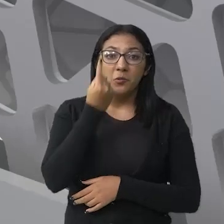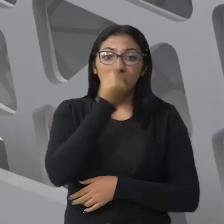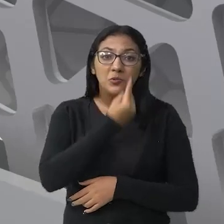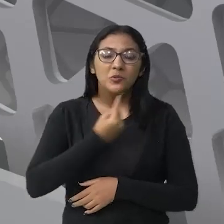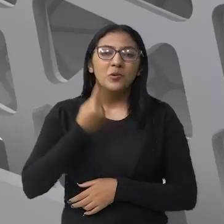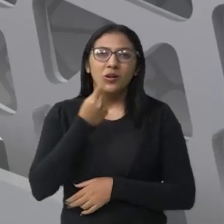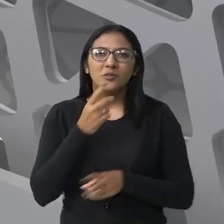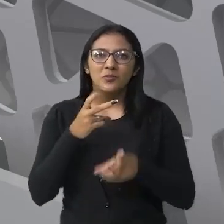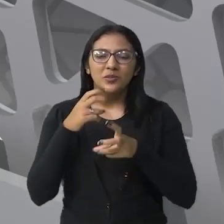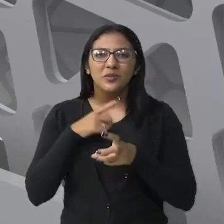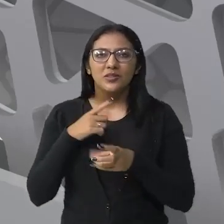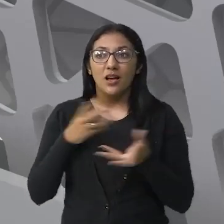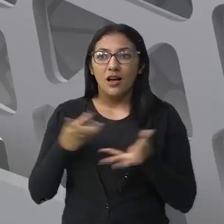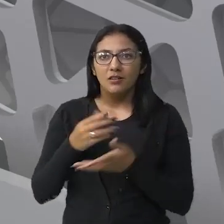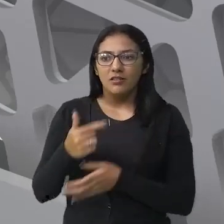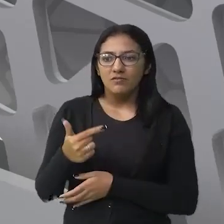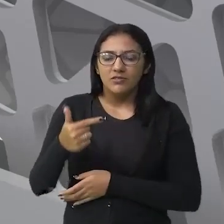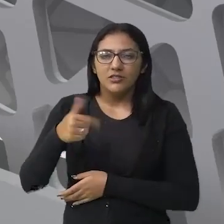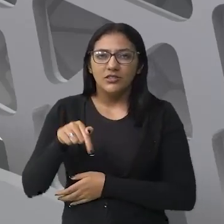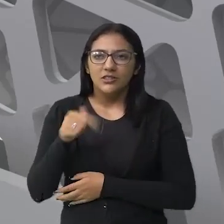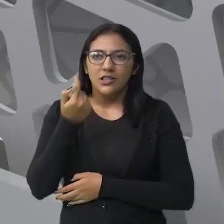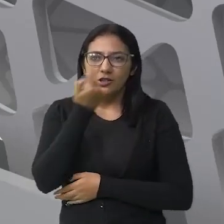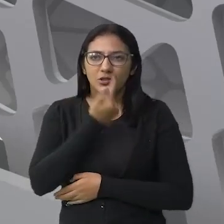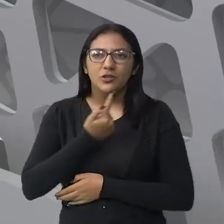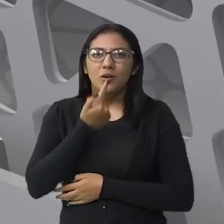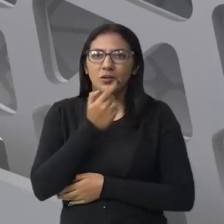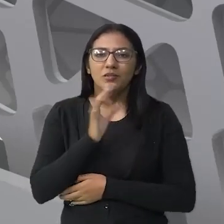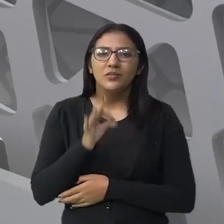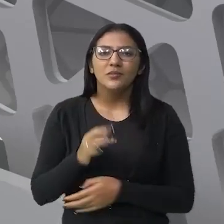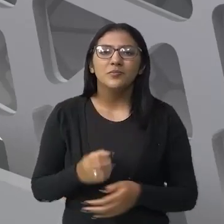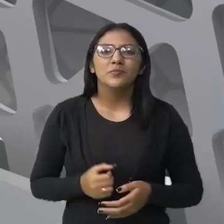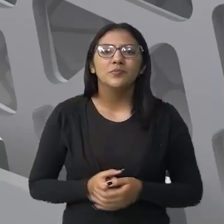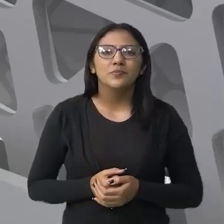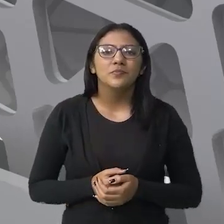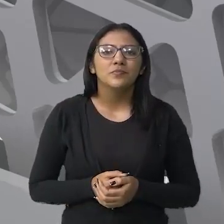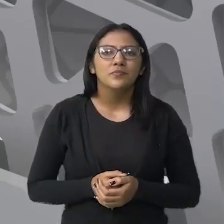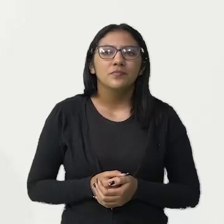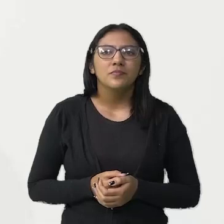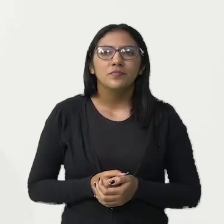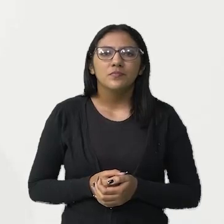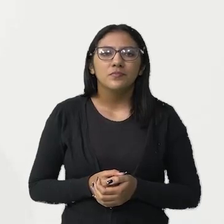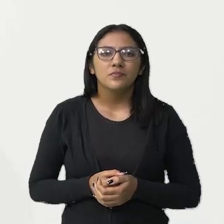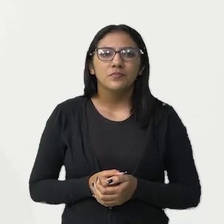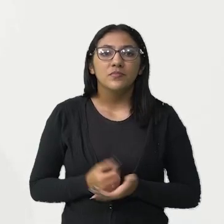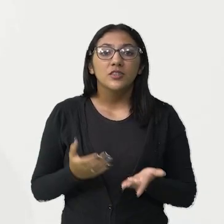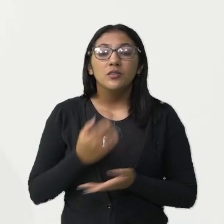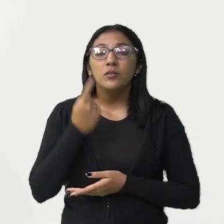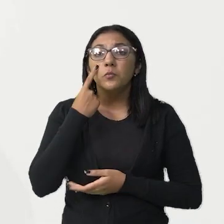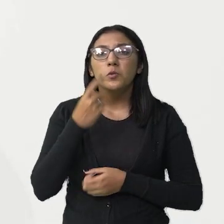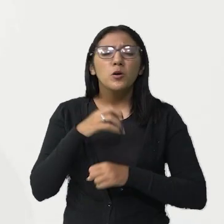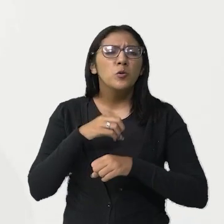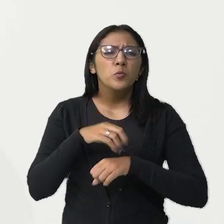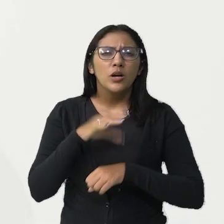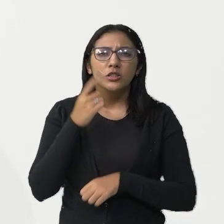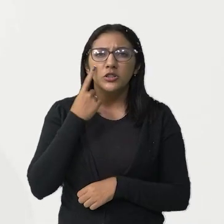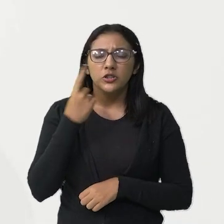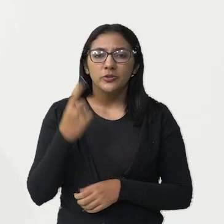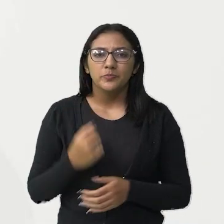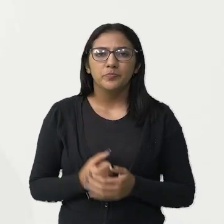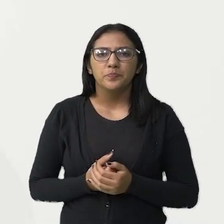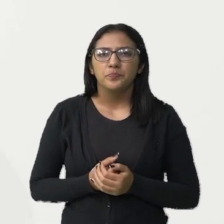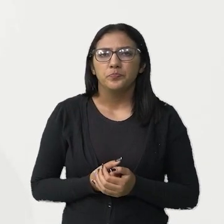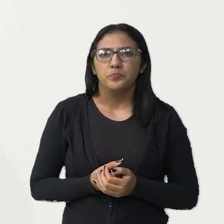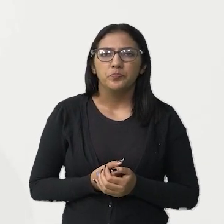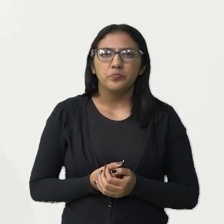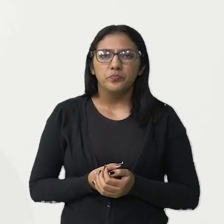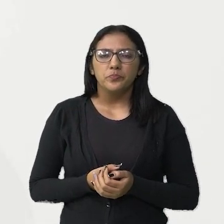aí as 27 horas como nosso resultado final. Beleza? Vamos então ver aí uma dica, olha só. Em